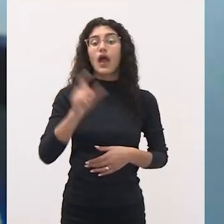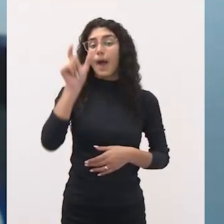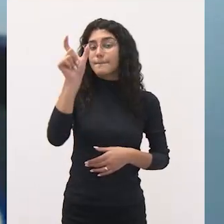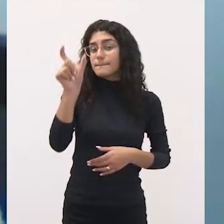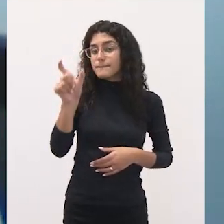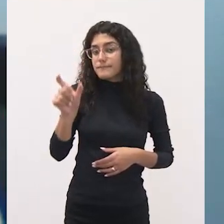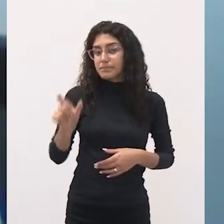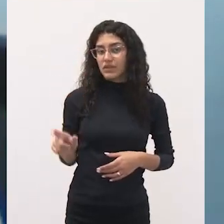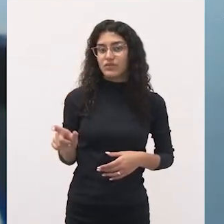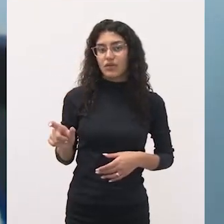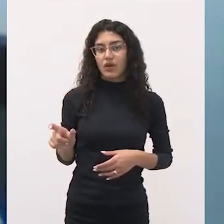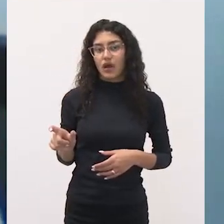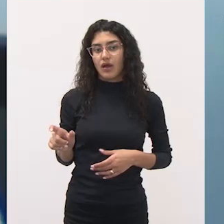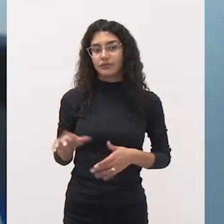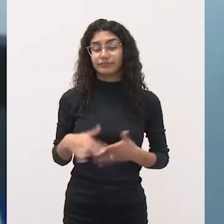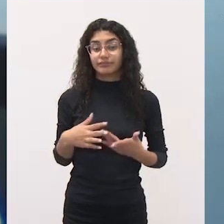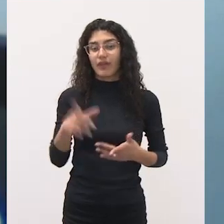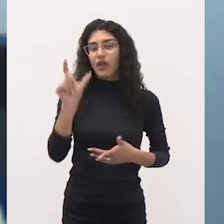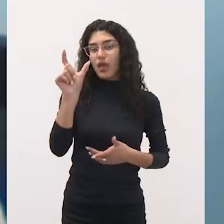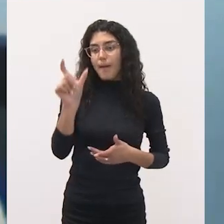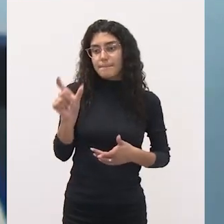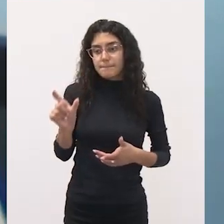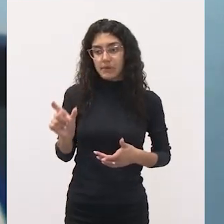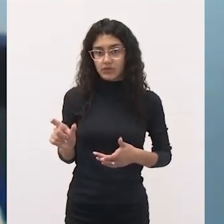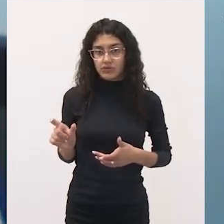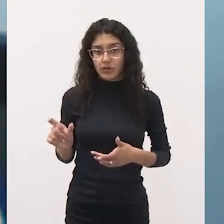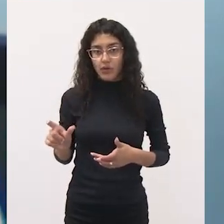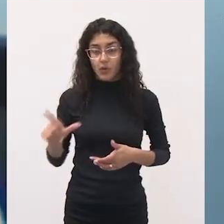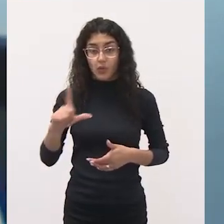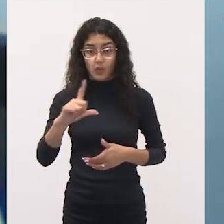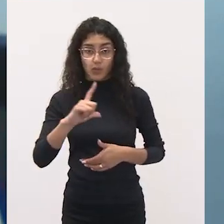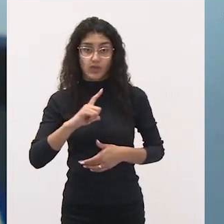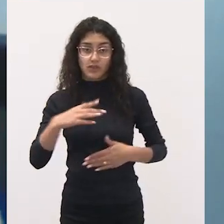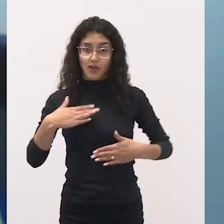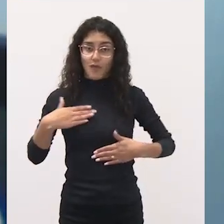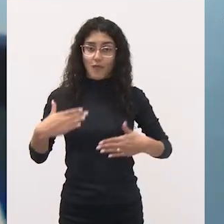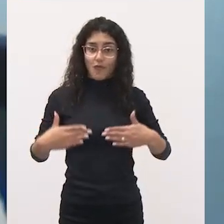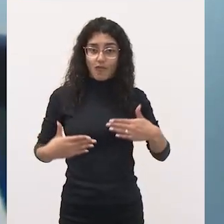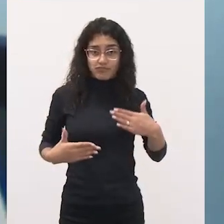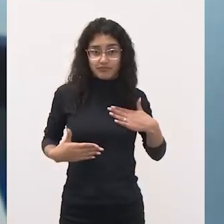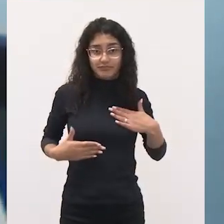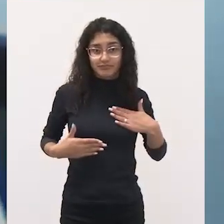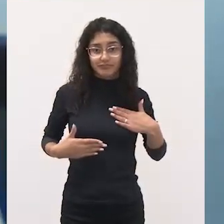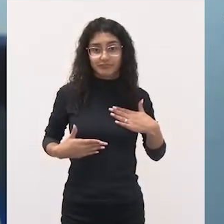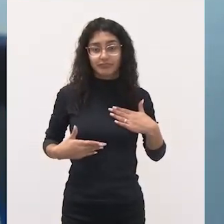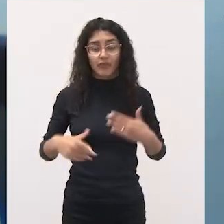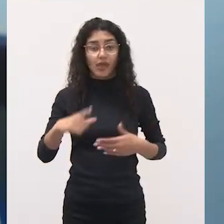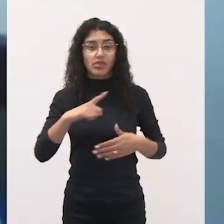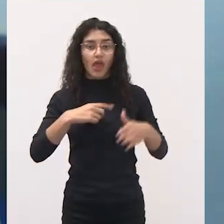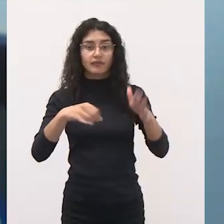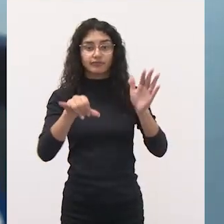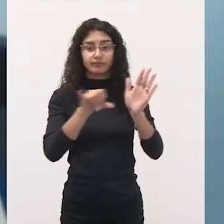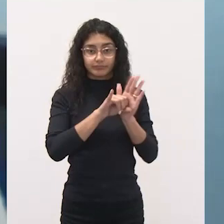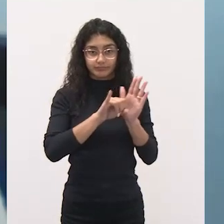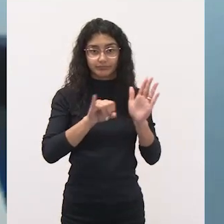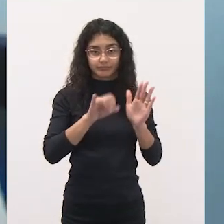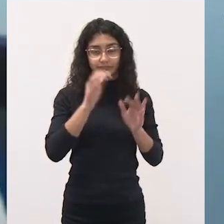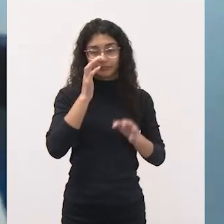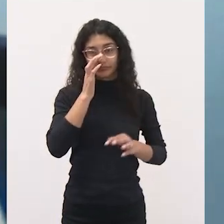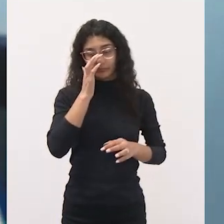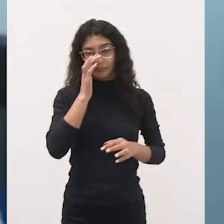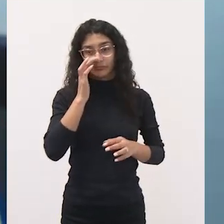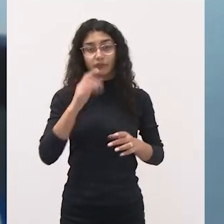pessoa. E a pessoa, ela tem corporalidade, ela tem identidade, ela